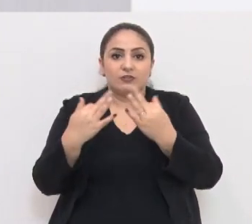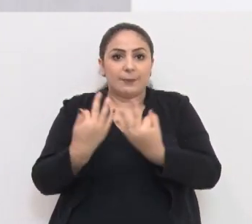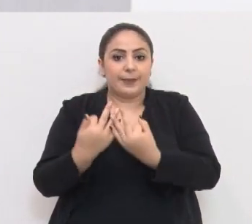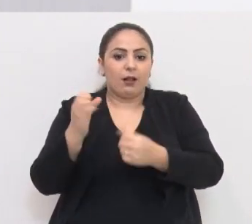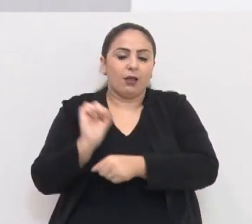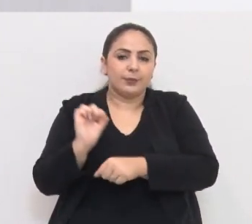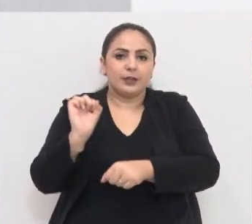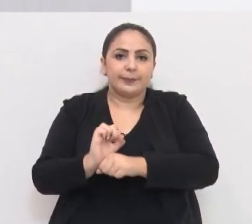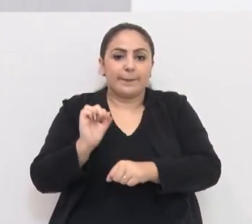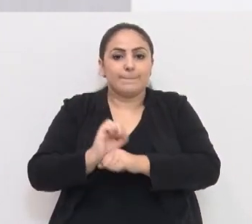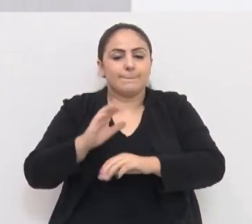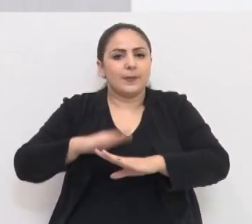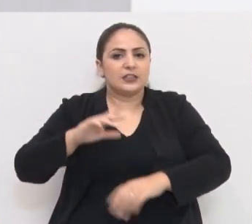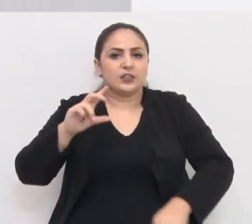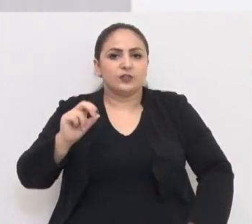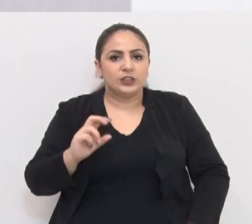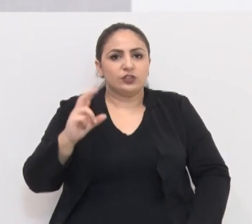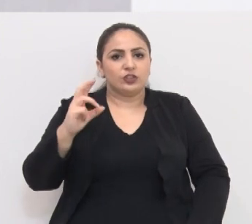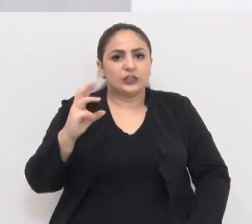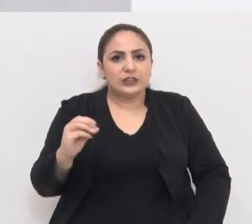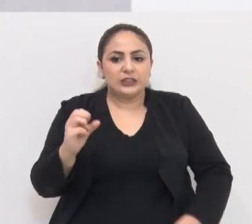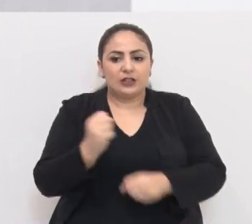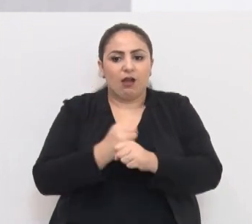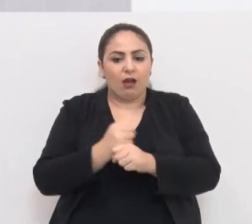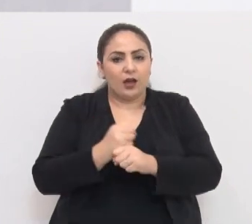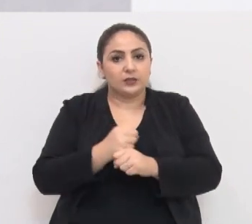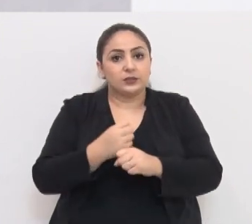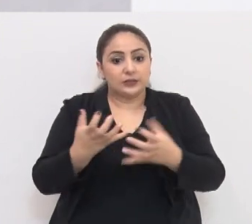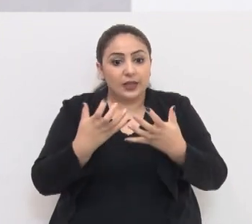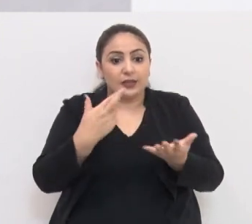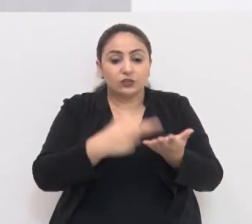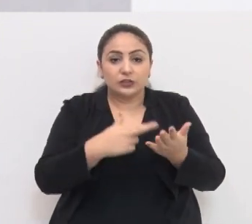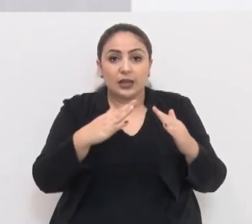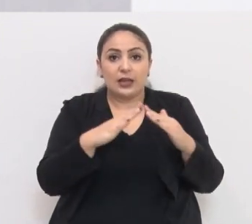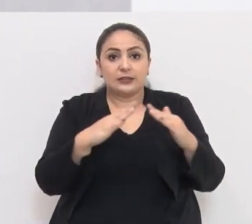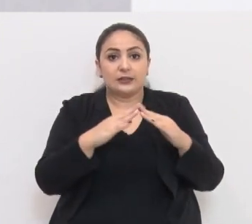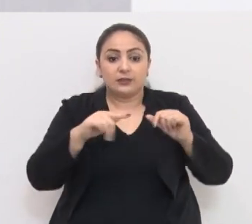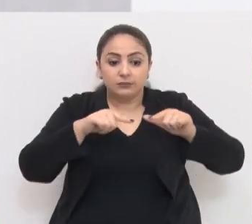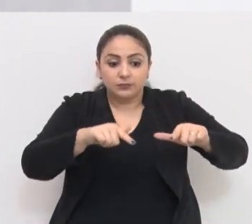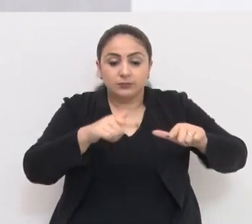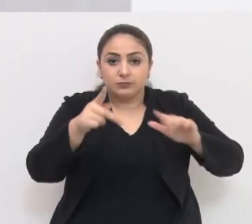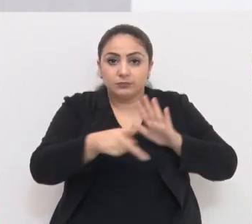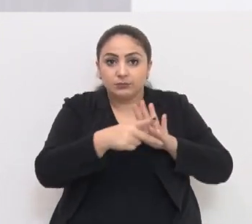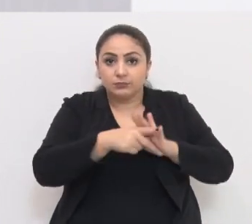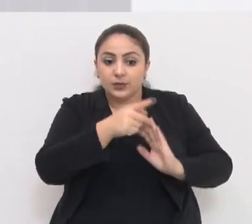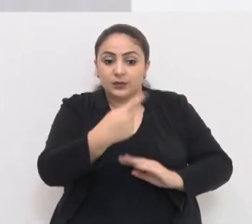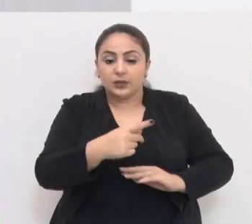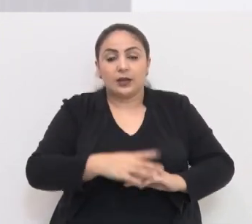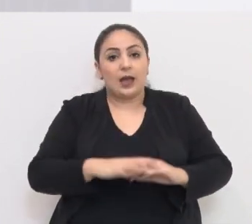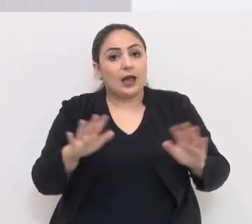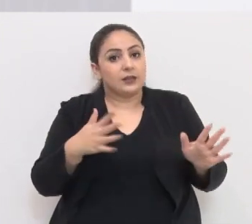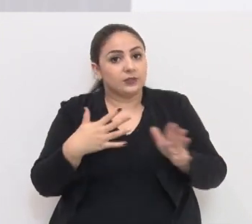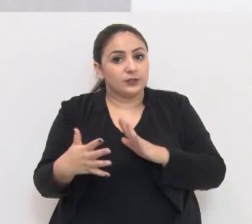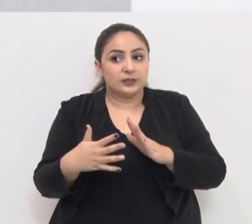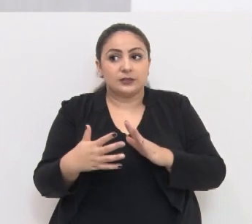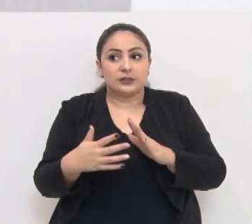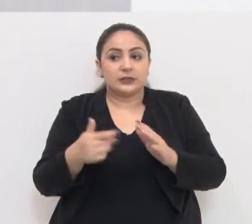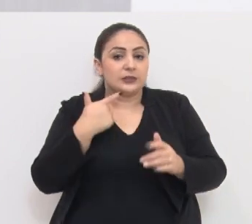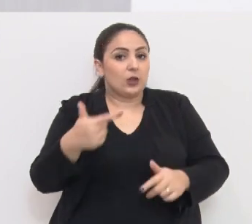várias famílias aguardam há mais de 20, 30 anos a sua regulação fundiária, o seu título definitivo. E por muitas